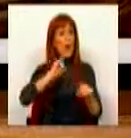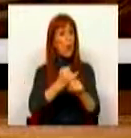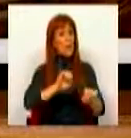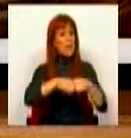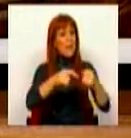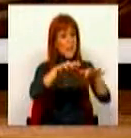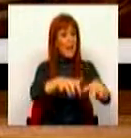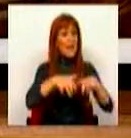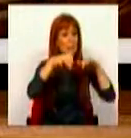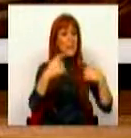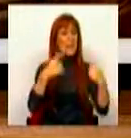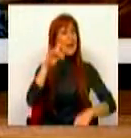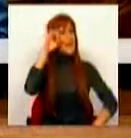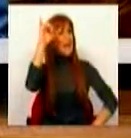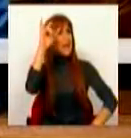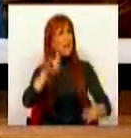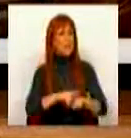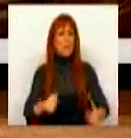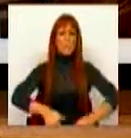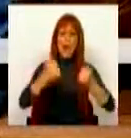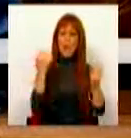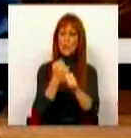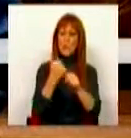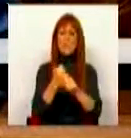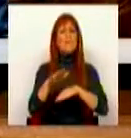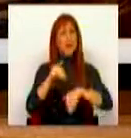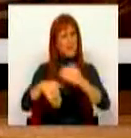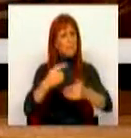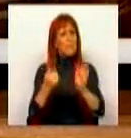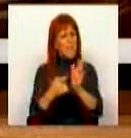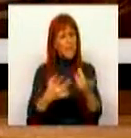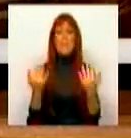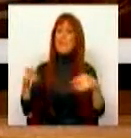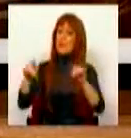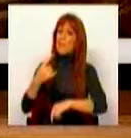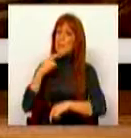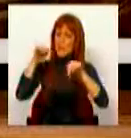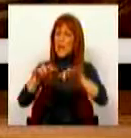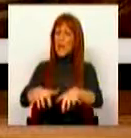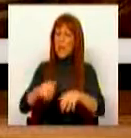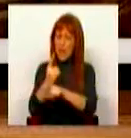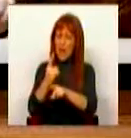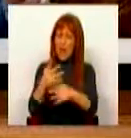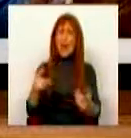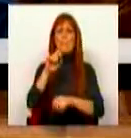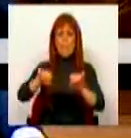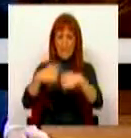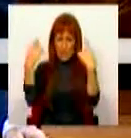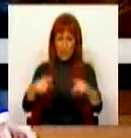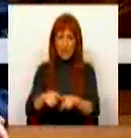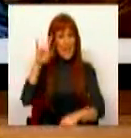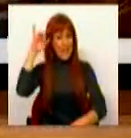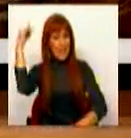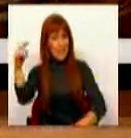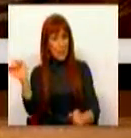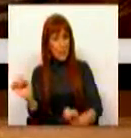partidos nesta Câmara que têm ideias para melhorar o trabalho que tem sido feito. Mas também percebemos nesta Câmara que há partidos sem